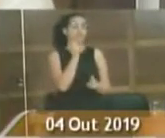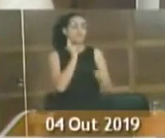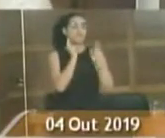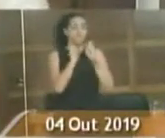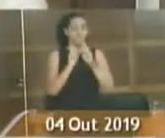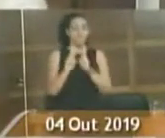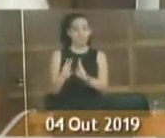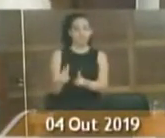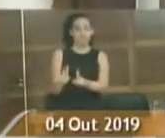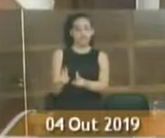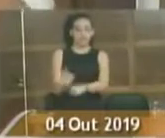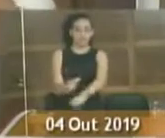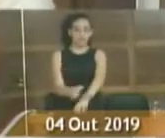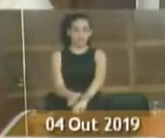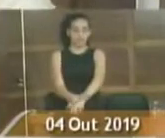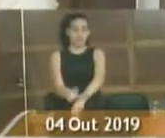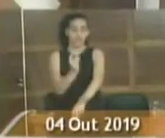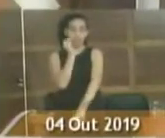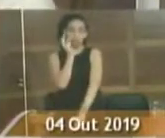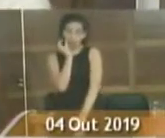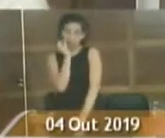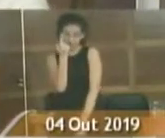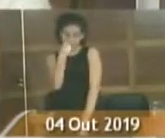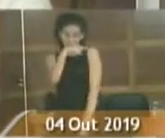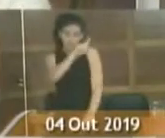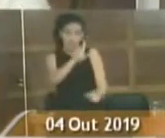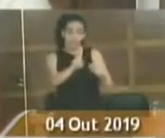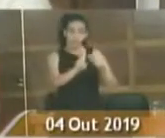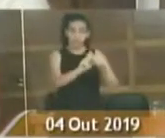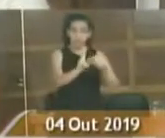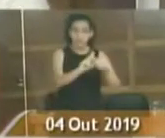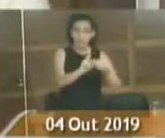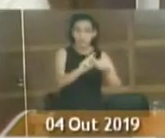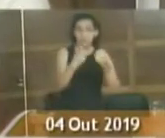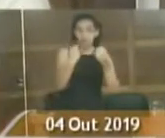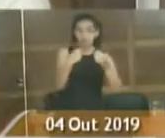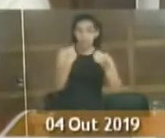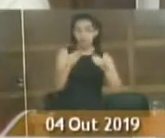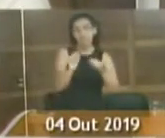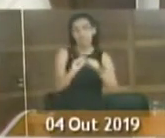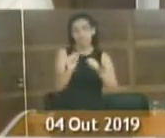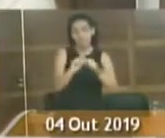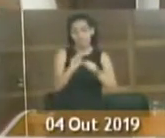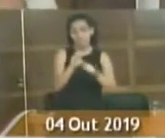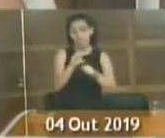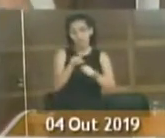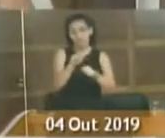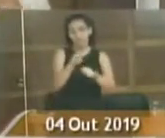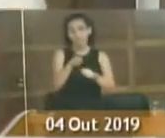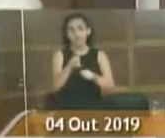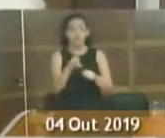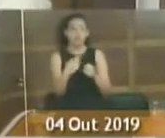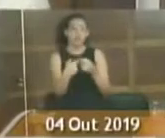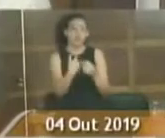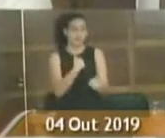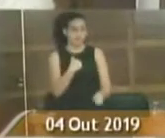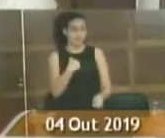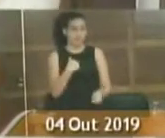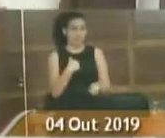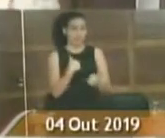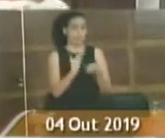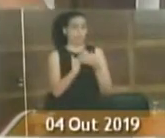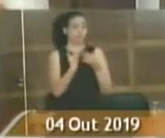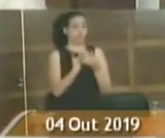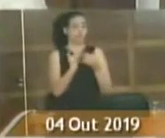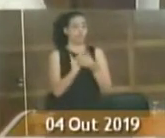gatinho machucado, levar para o veterinário, tem que fazer o exame, tá? Porque até a tia aqui que estuda dermatologia